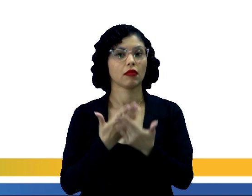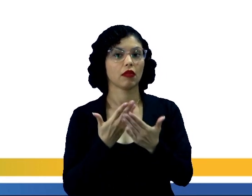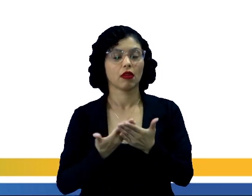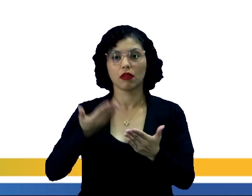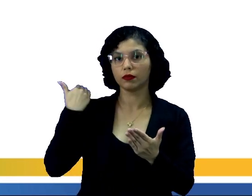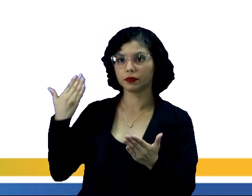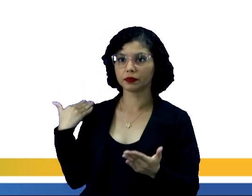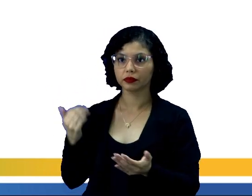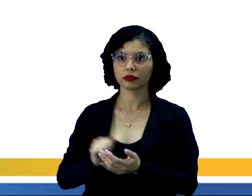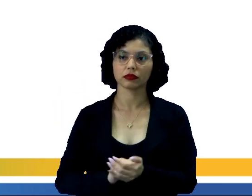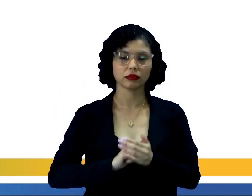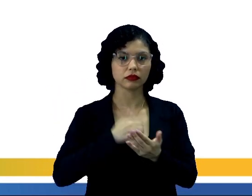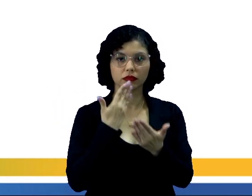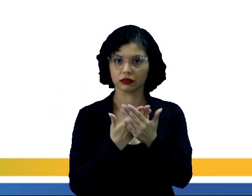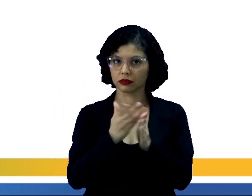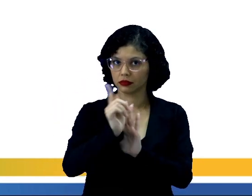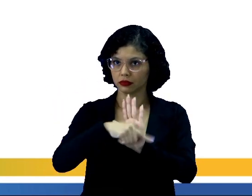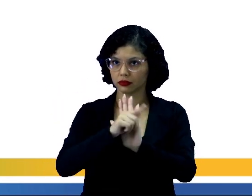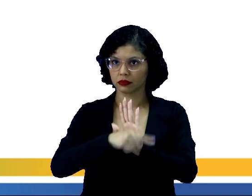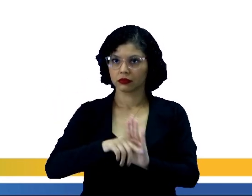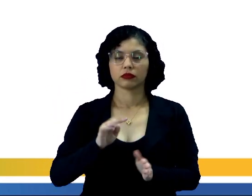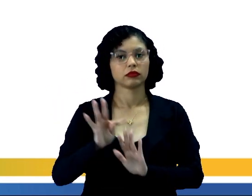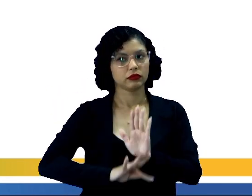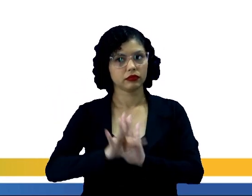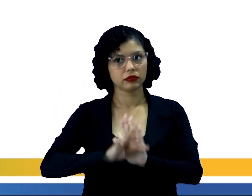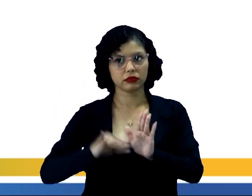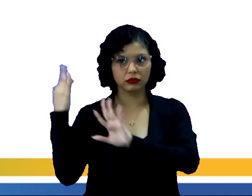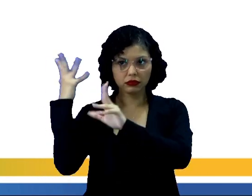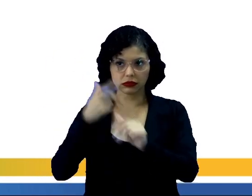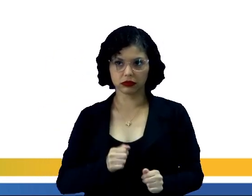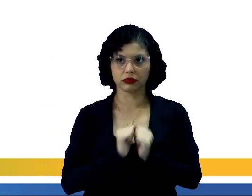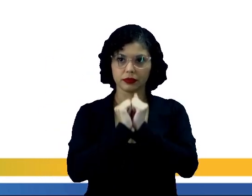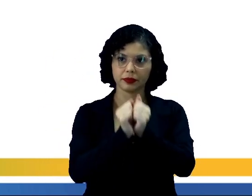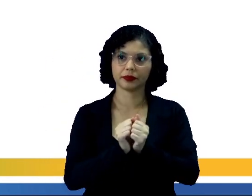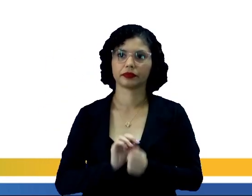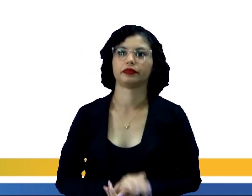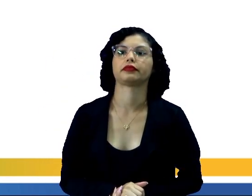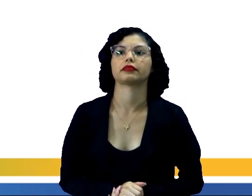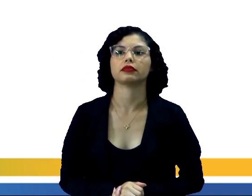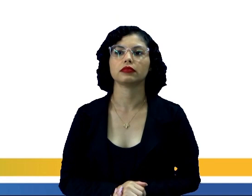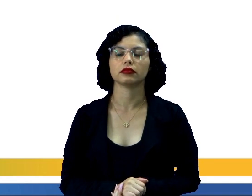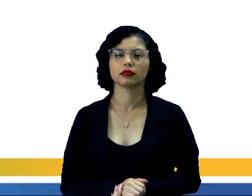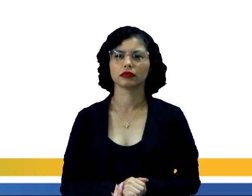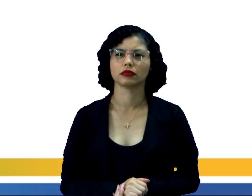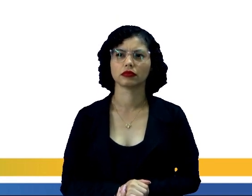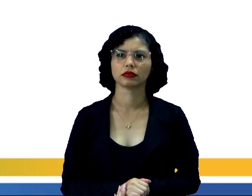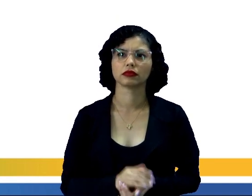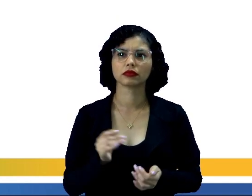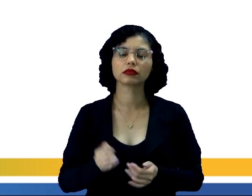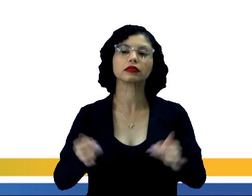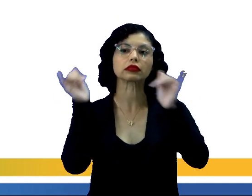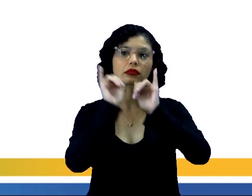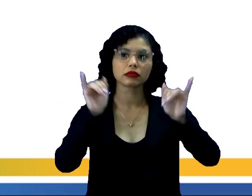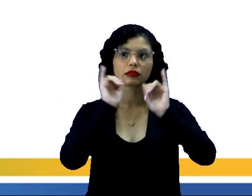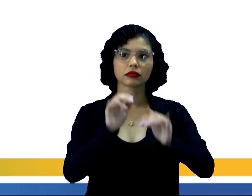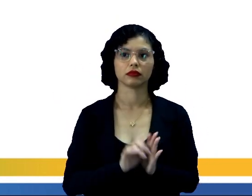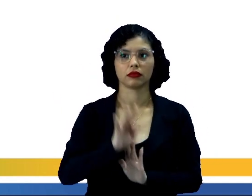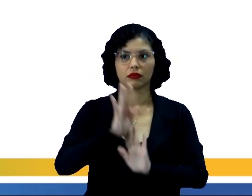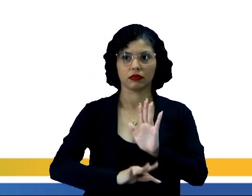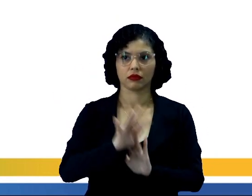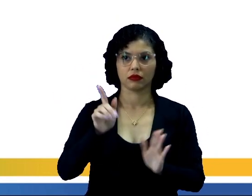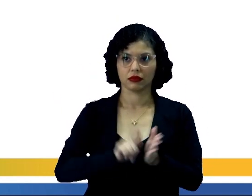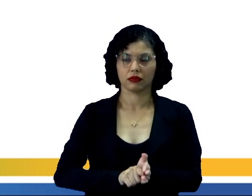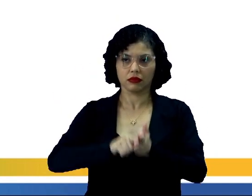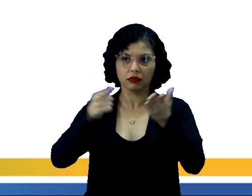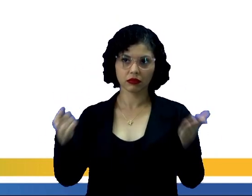nós estudamos esse gênero textual, tá bom? Relembrem junto comigo, vamos lá, vamos ler. A notícia é